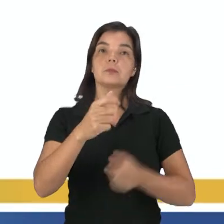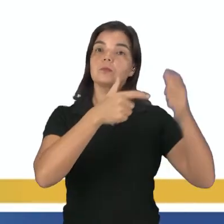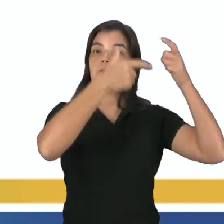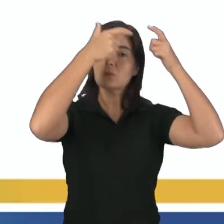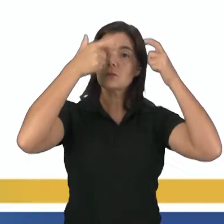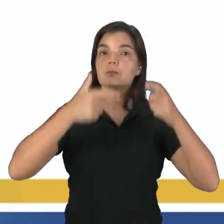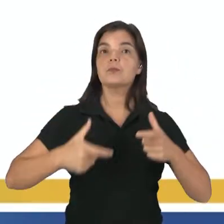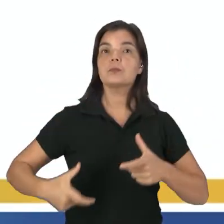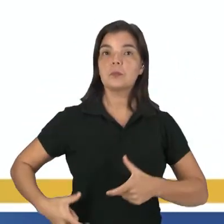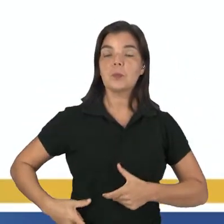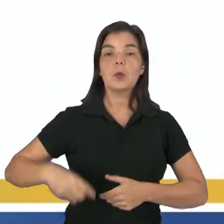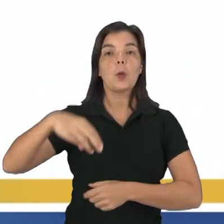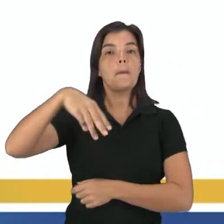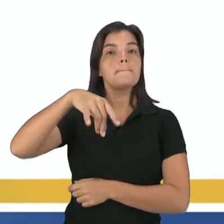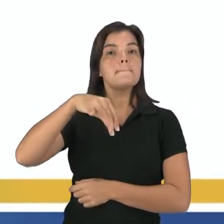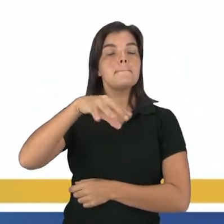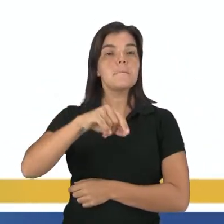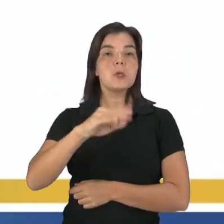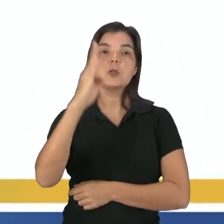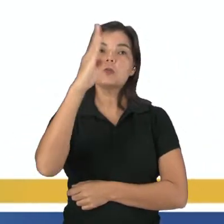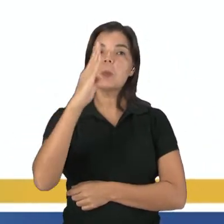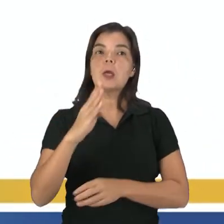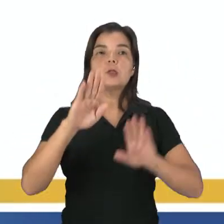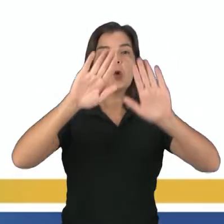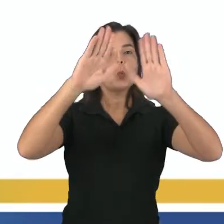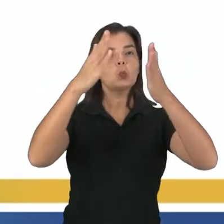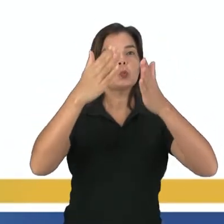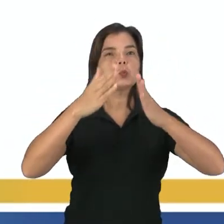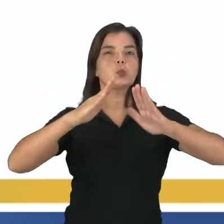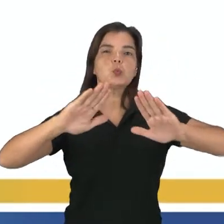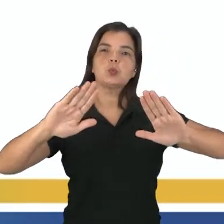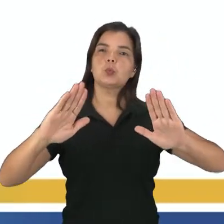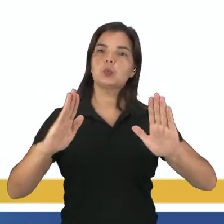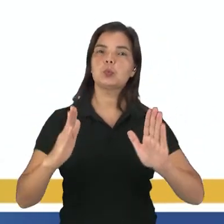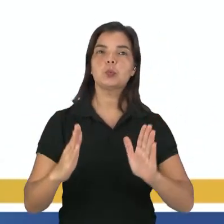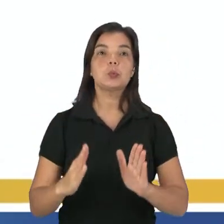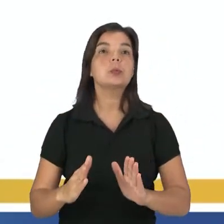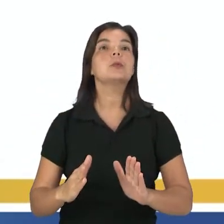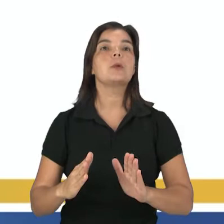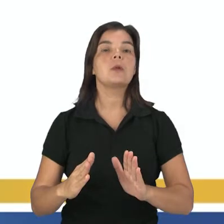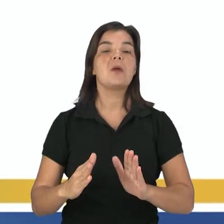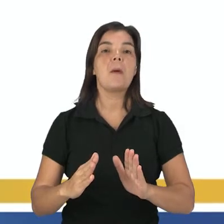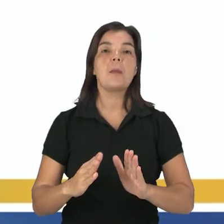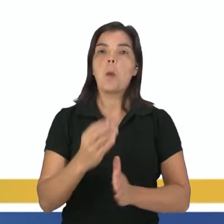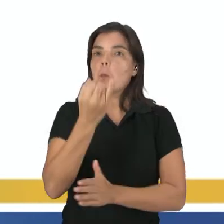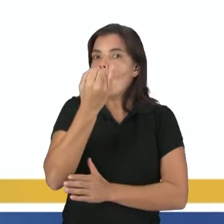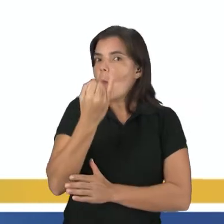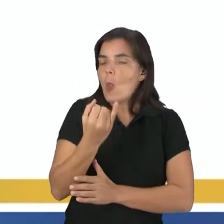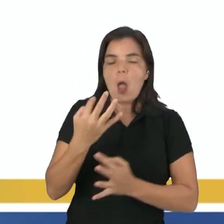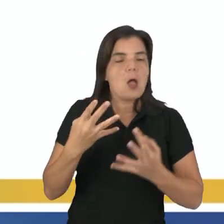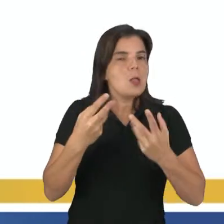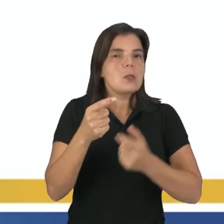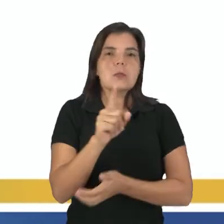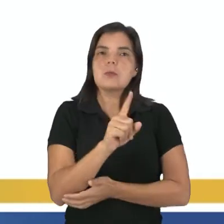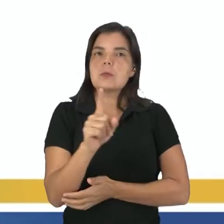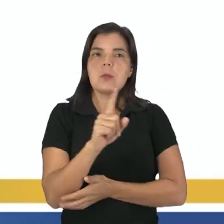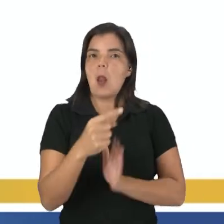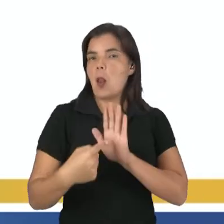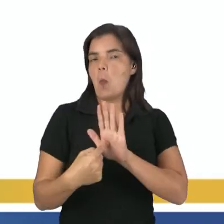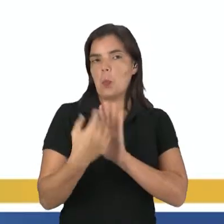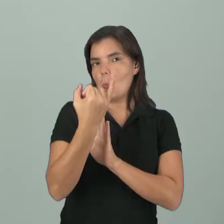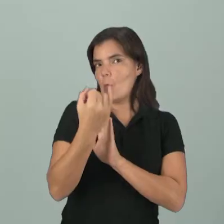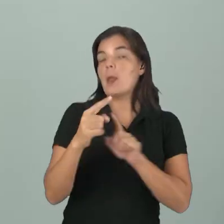da primeira Miss Brasil com um corpo curvilíneo, cheio de curvas, não magro, não totalmente